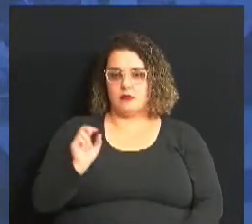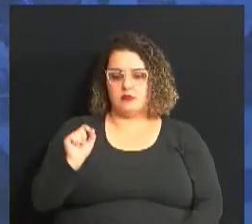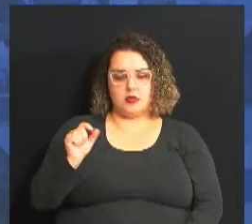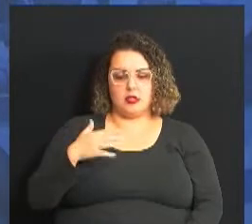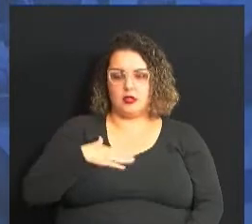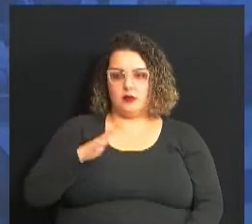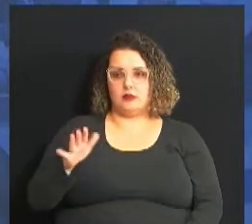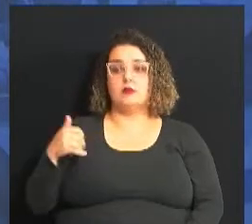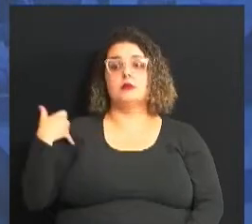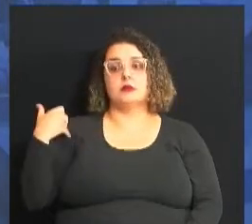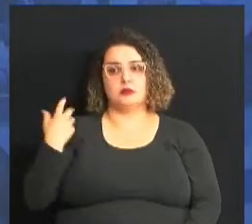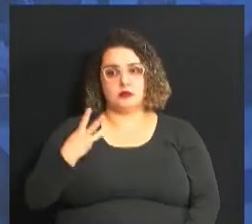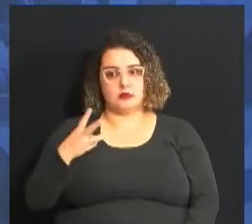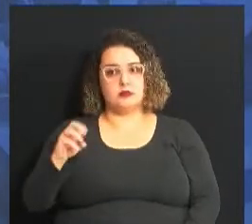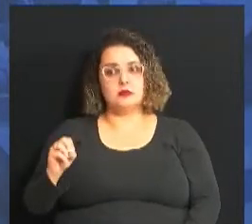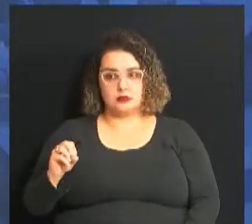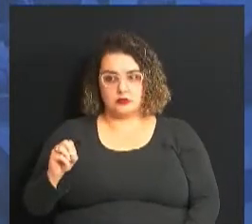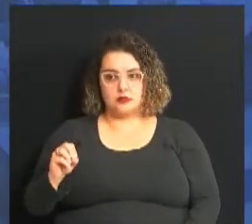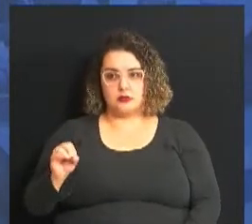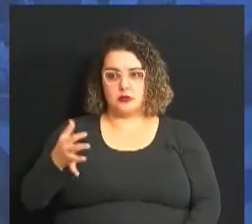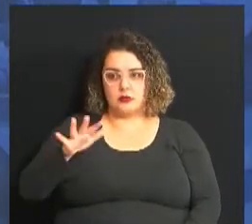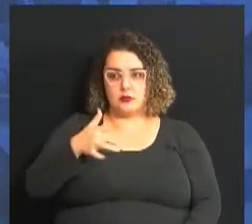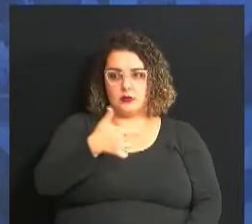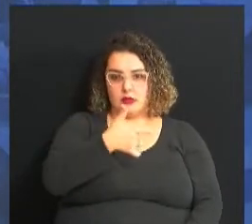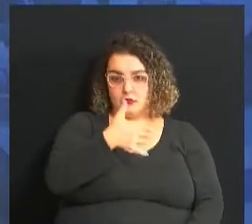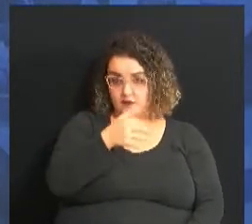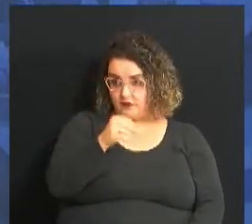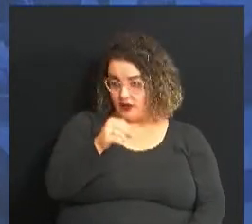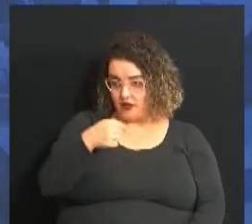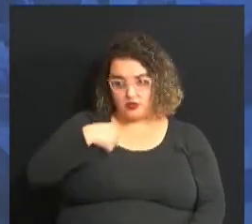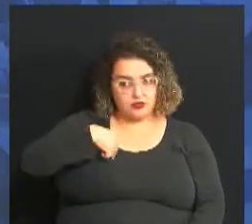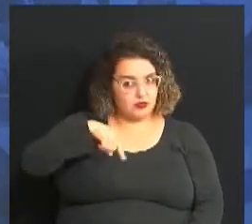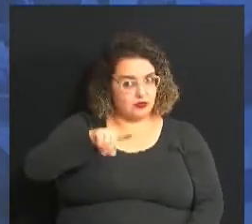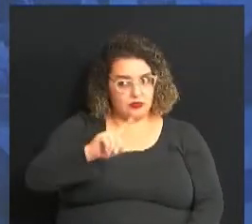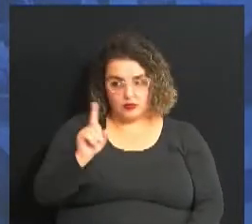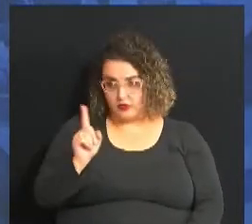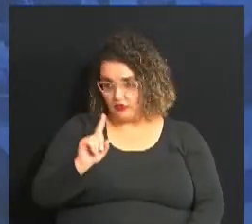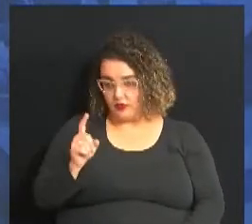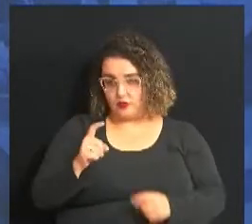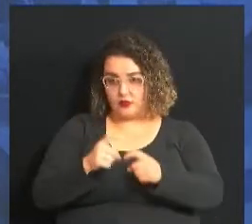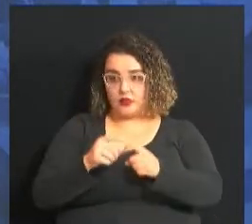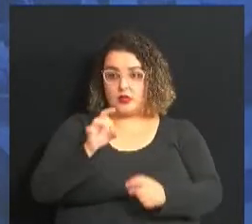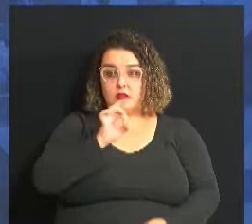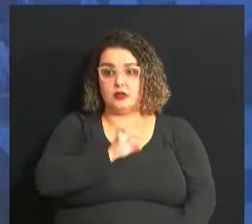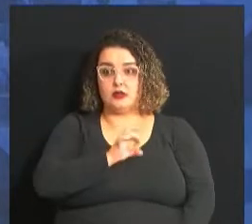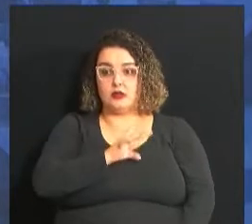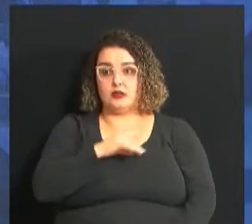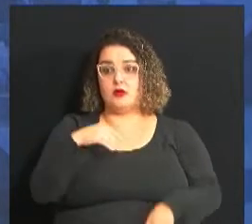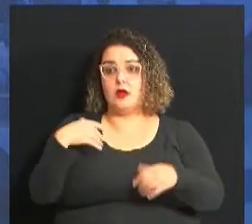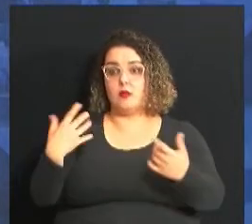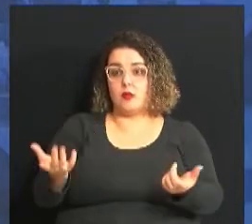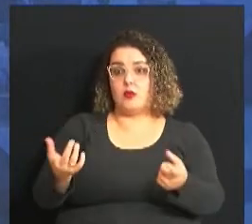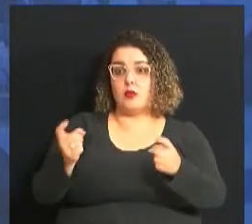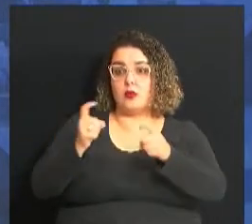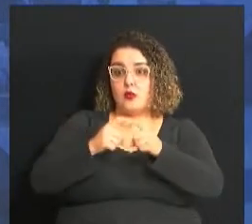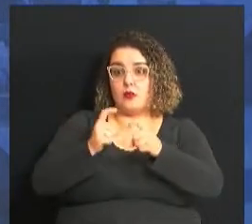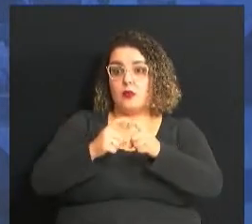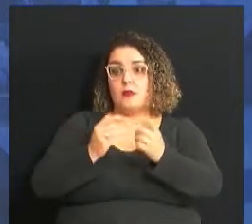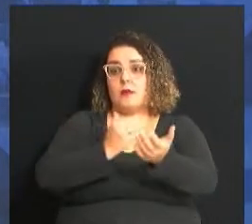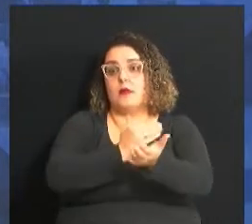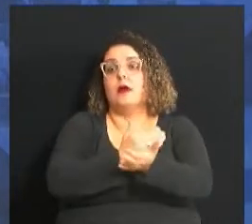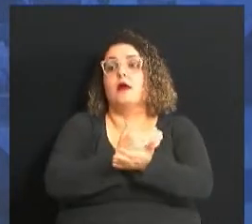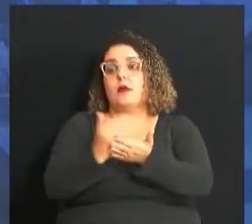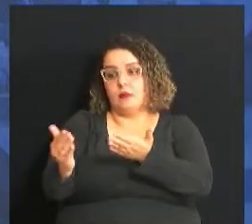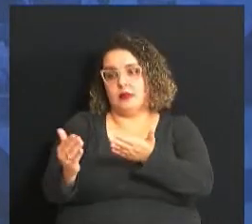30 anos e há uns 20 não vou ao médico. Tenho medo, por qual especialidade eu deveria